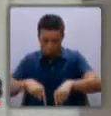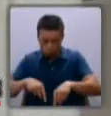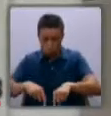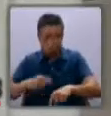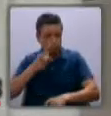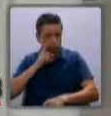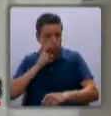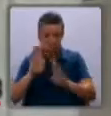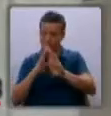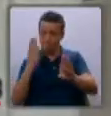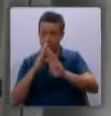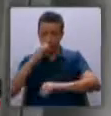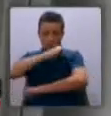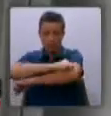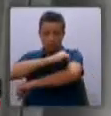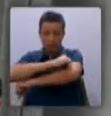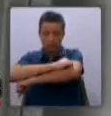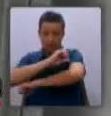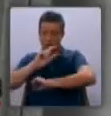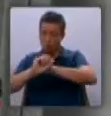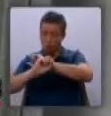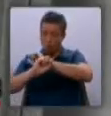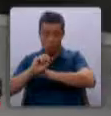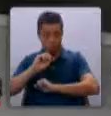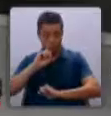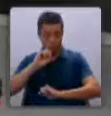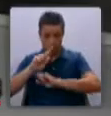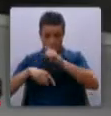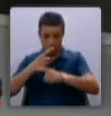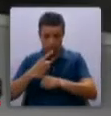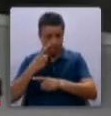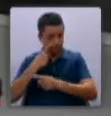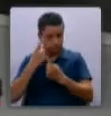segurança de portas e janelas é outro aspecto que deve ser tido em conta.